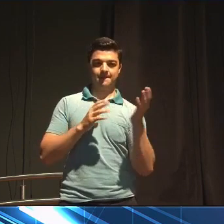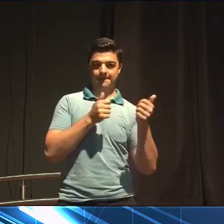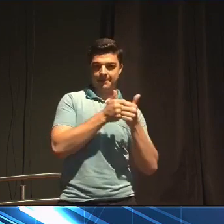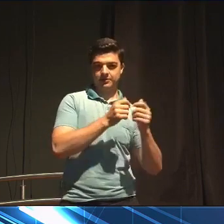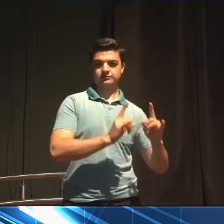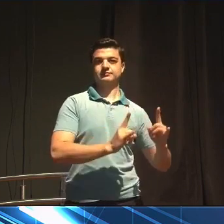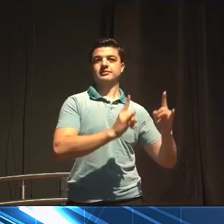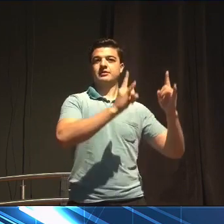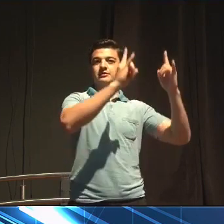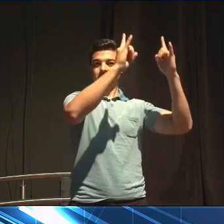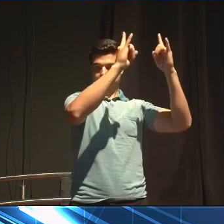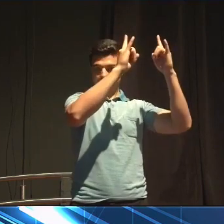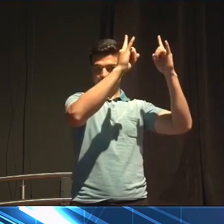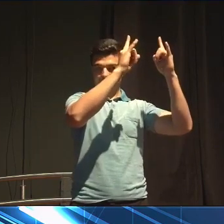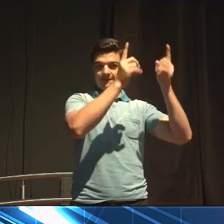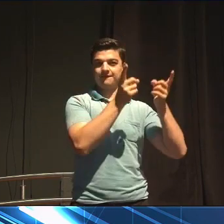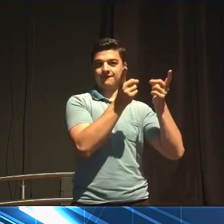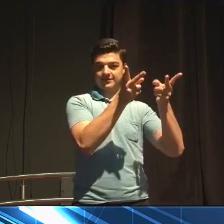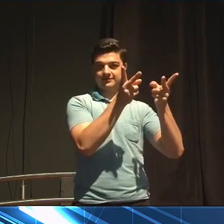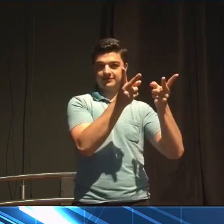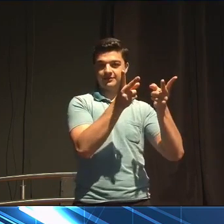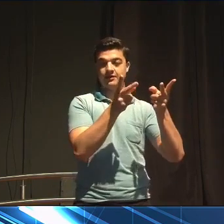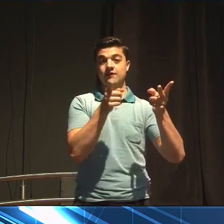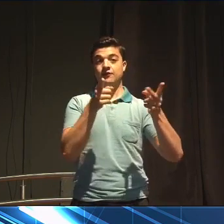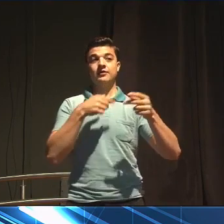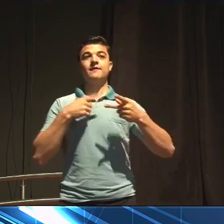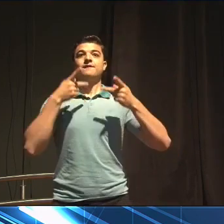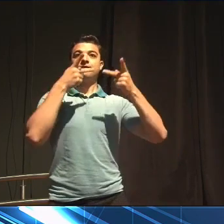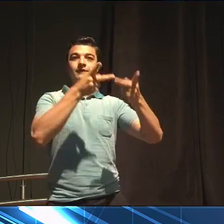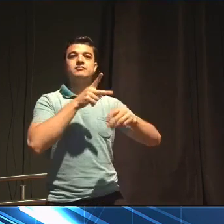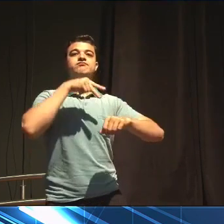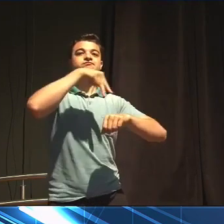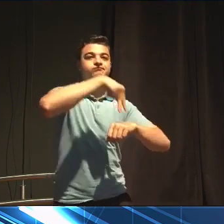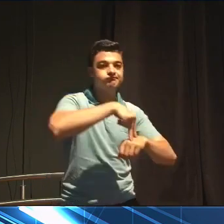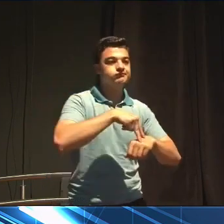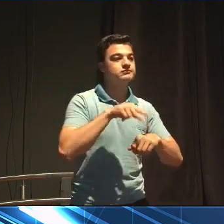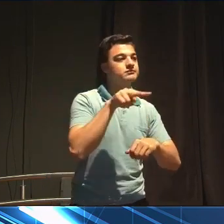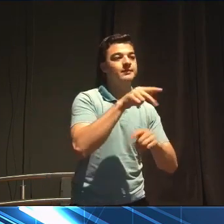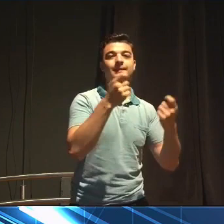você coloca o óculos de VR, você anda pelo apartamento inteiro com